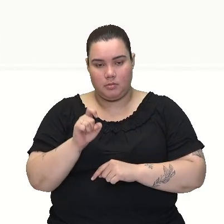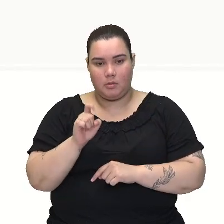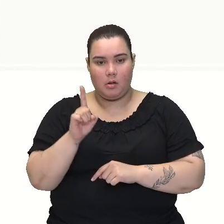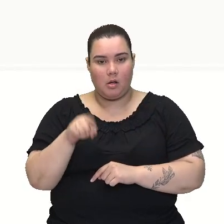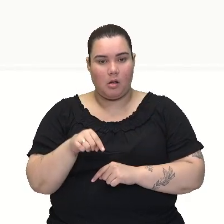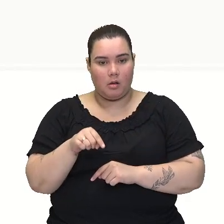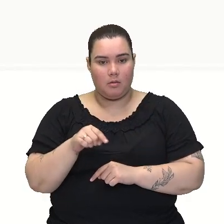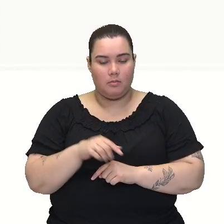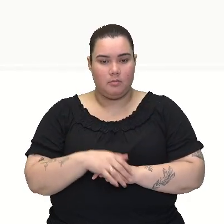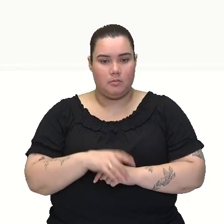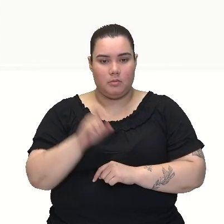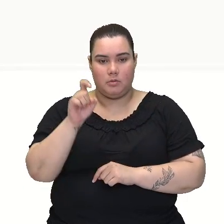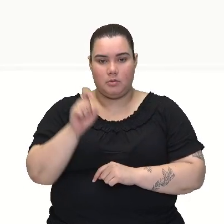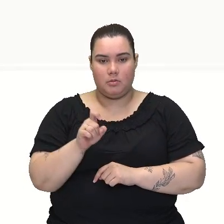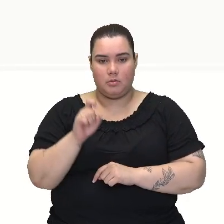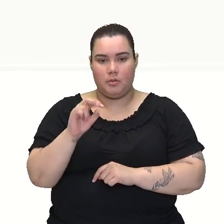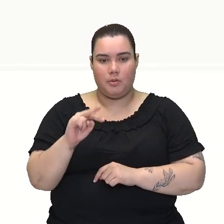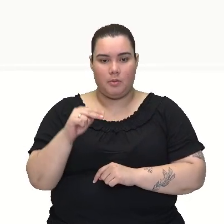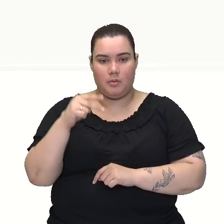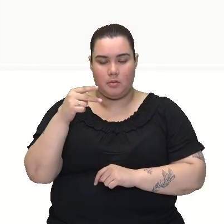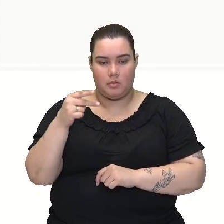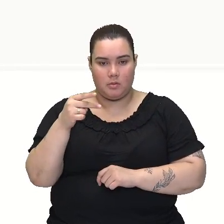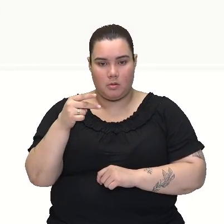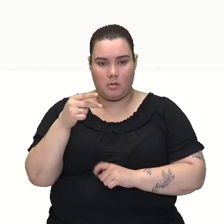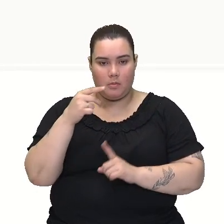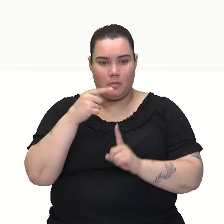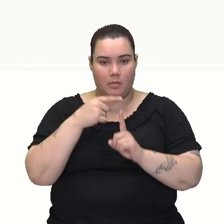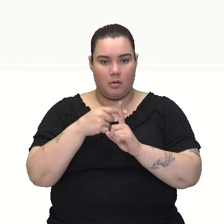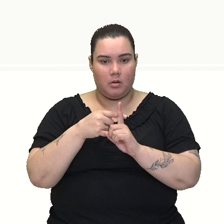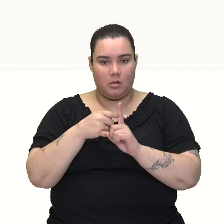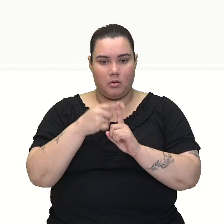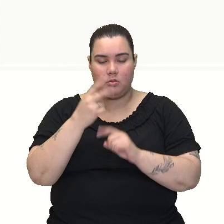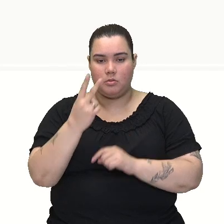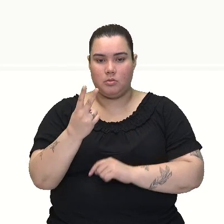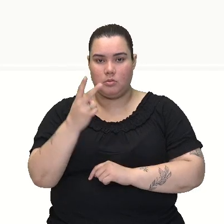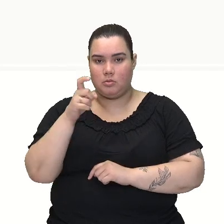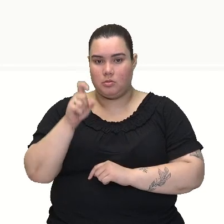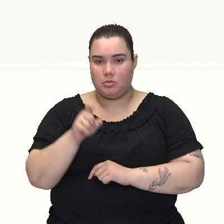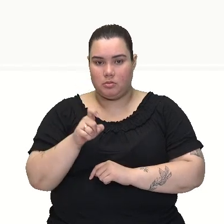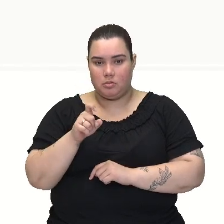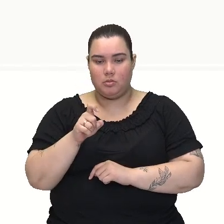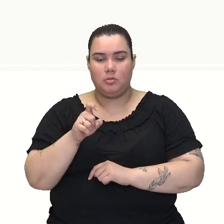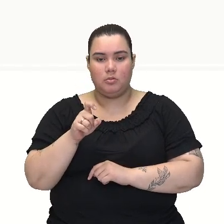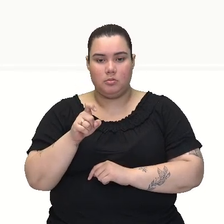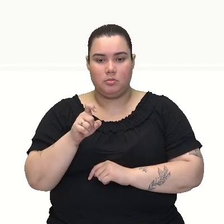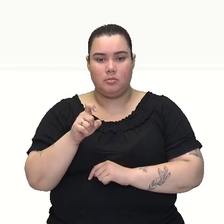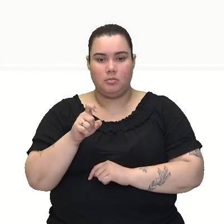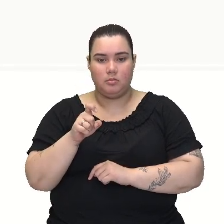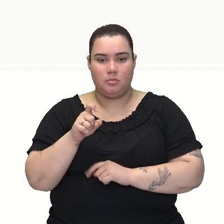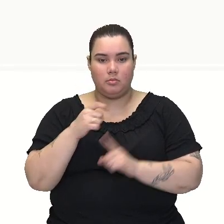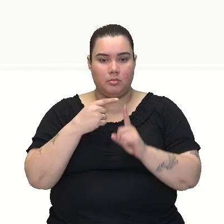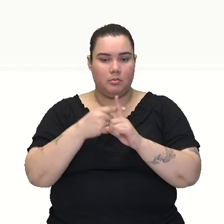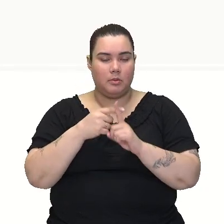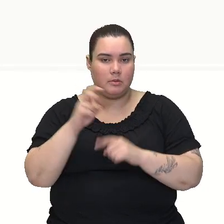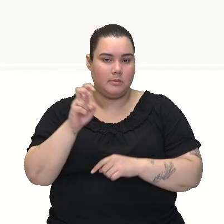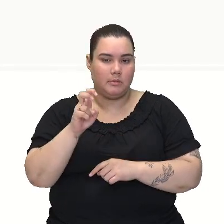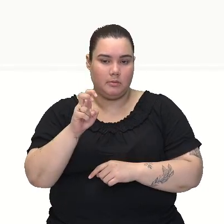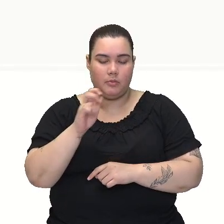igual a x ao quadrado mais 2x, sei lá, mais